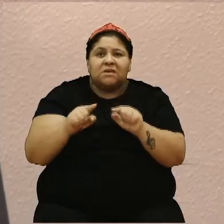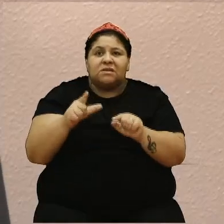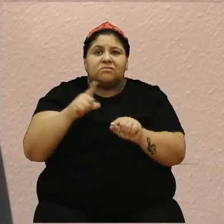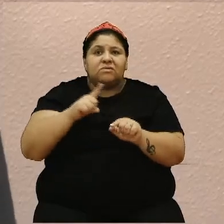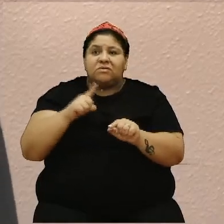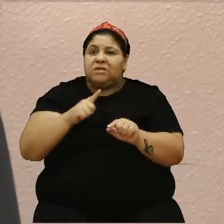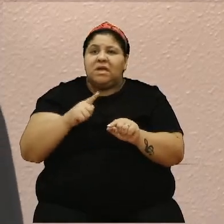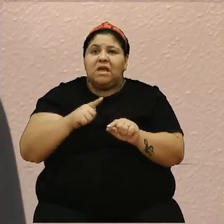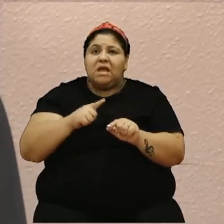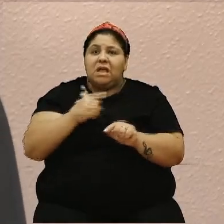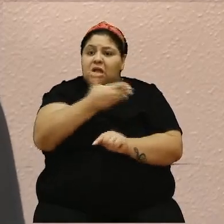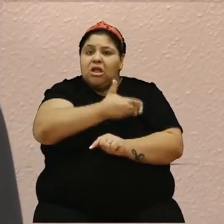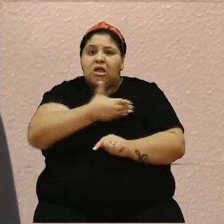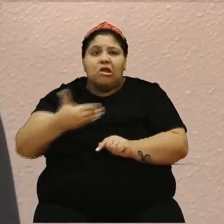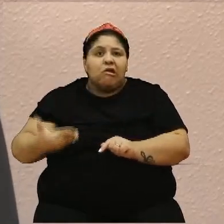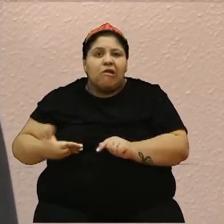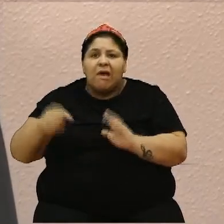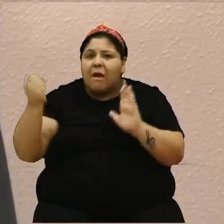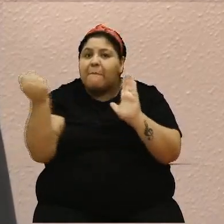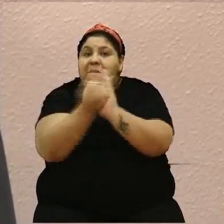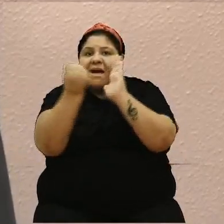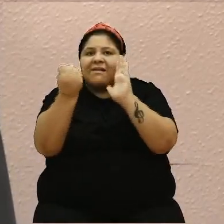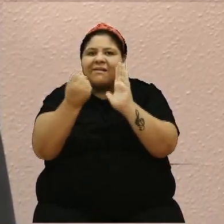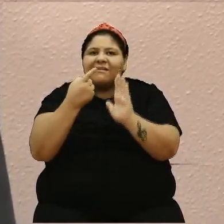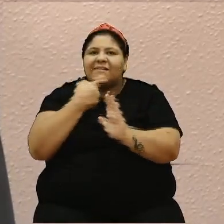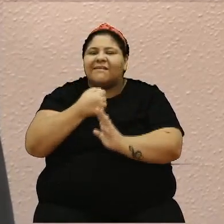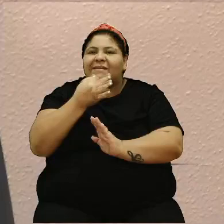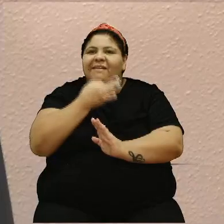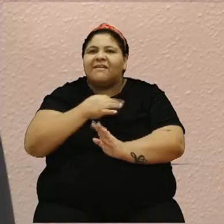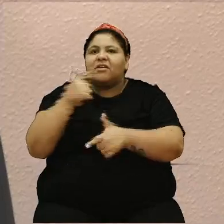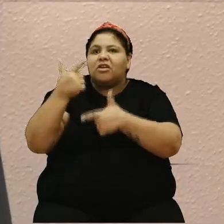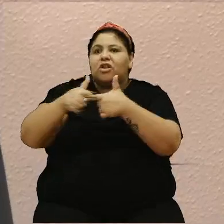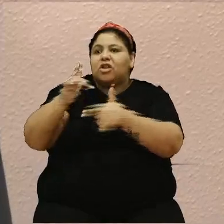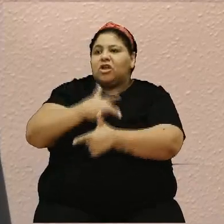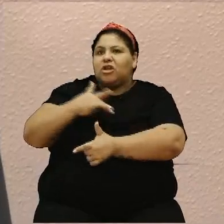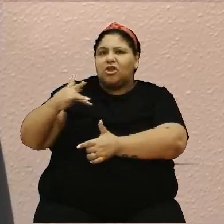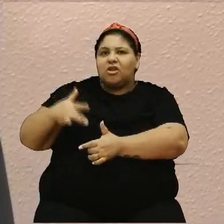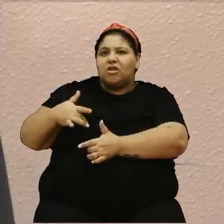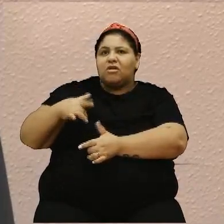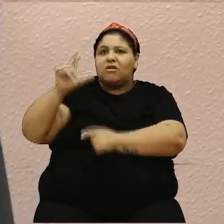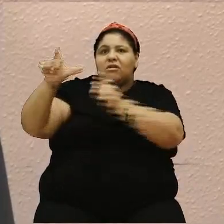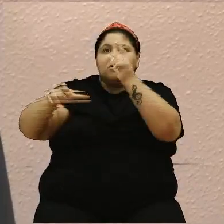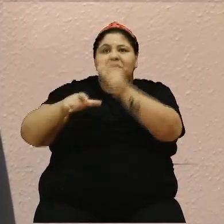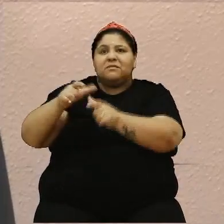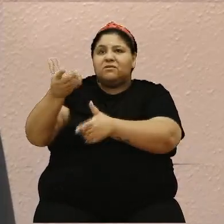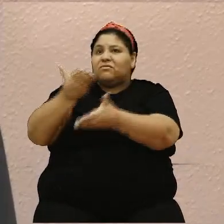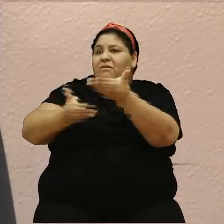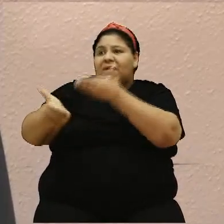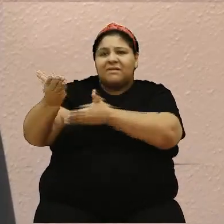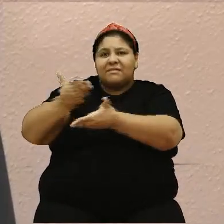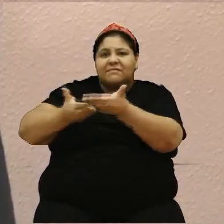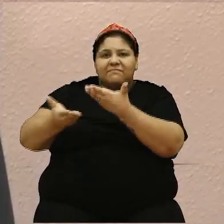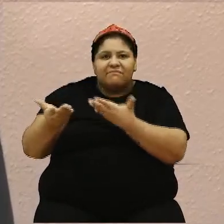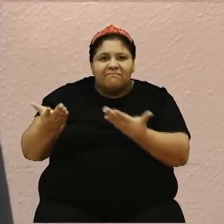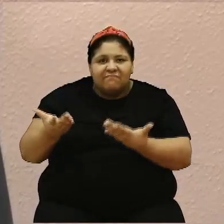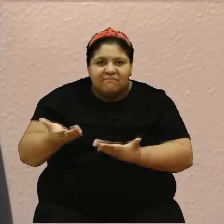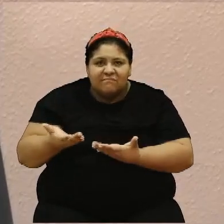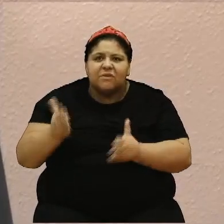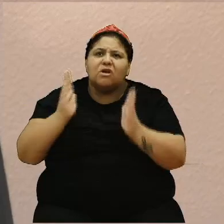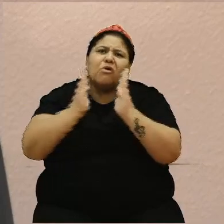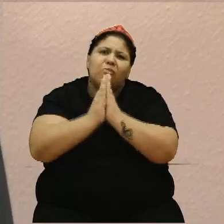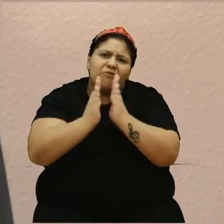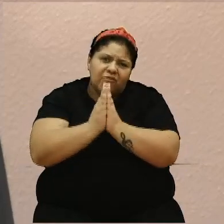vir publicamente, e a marca que fica da nossa cidade é: o problema da saúde em Caxias é que as pessoas não vão nas consultas. Então, por